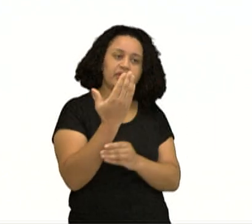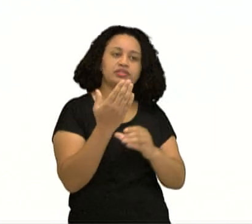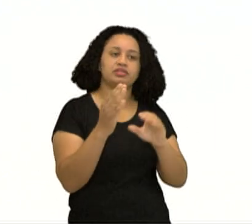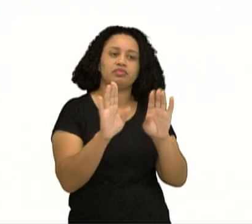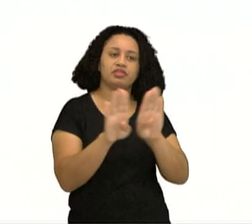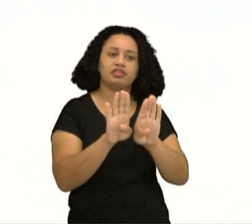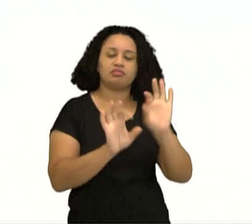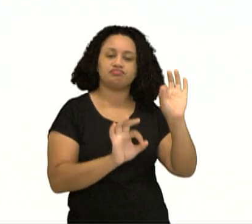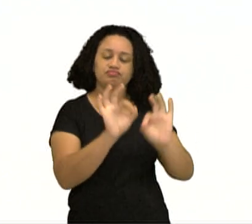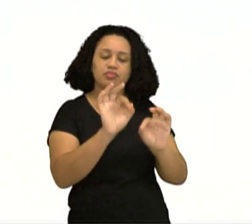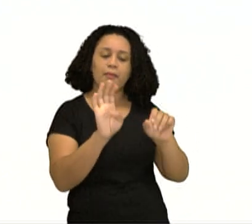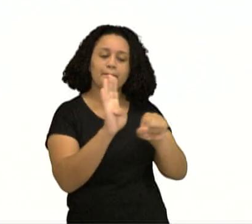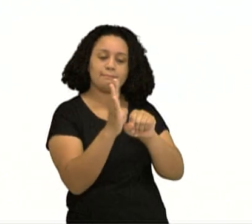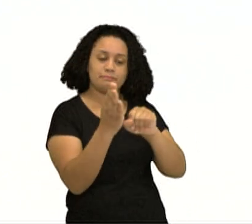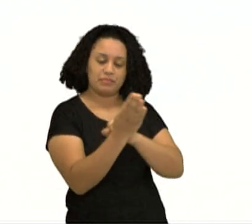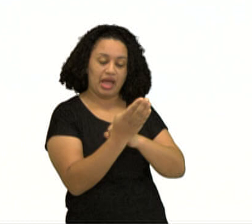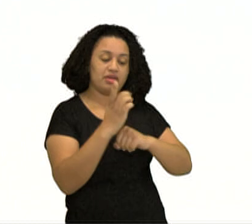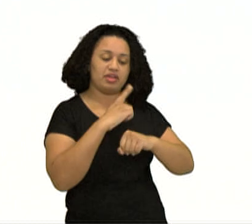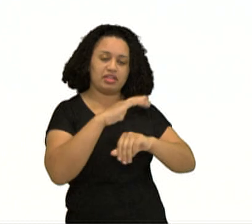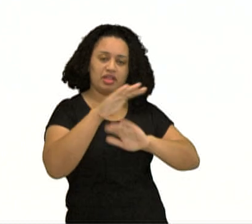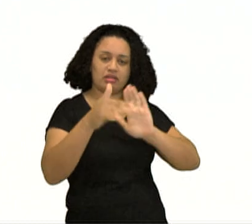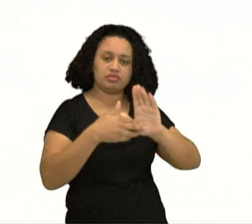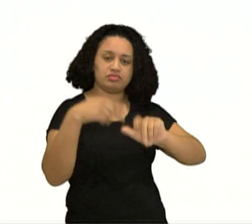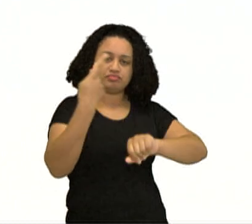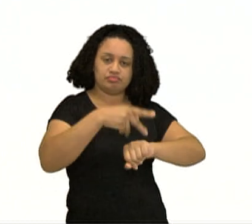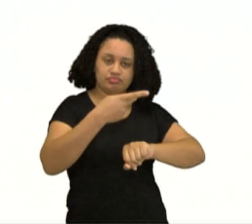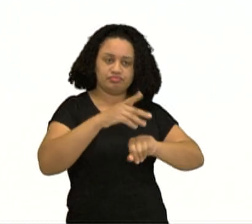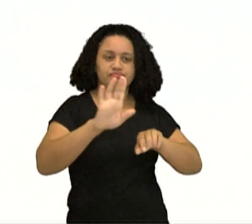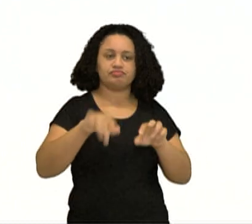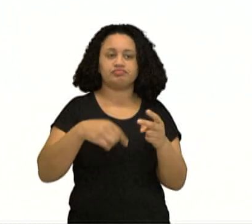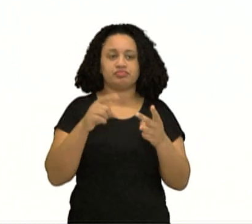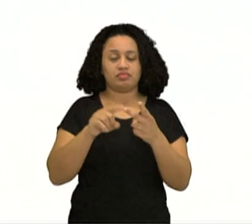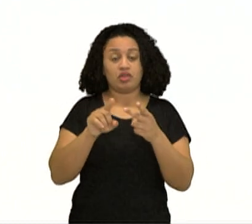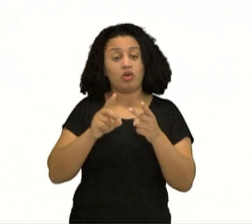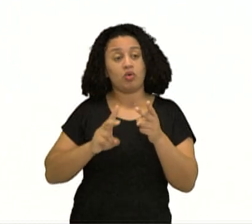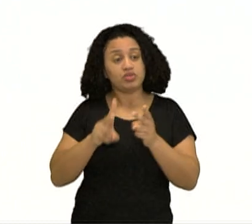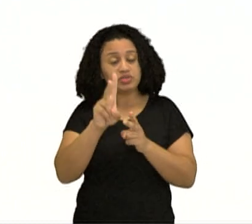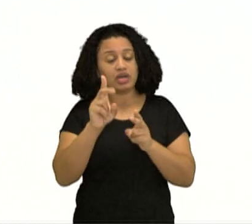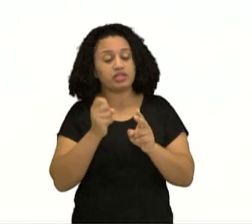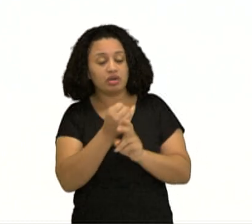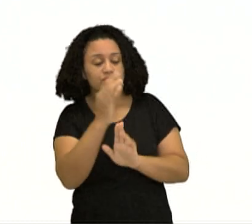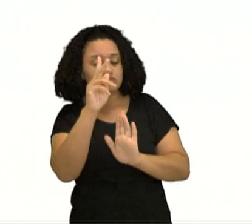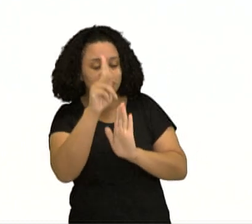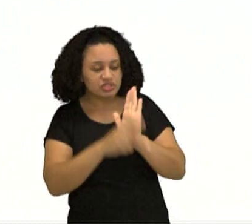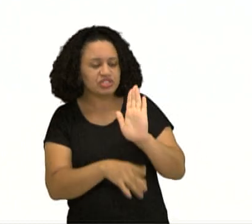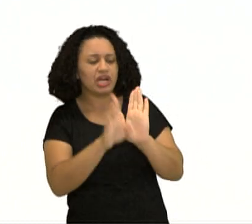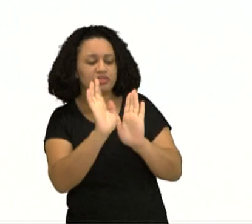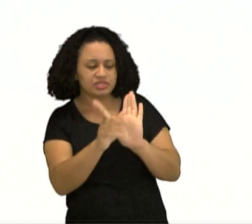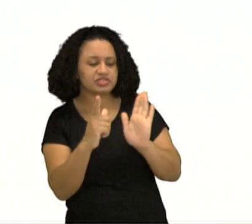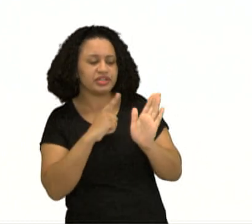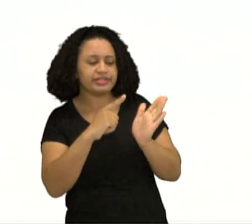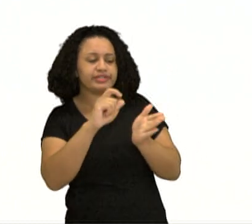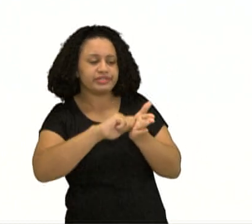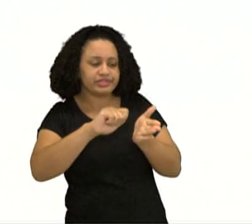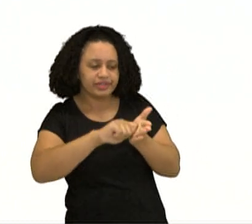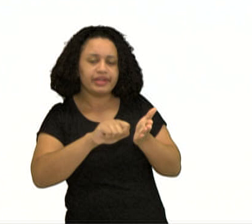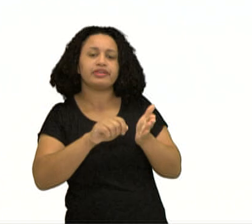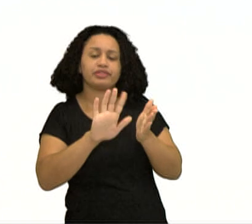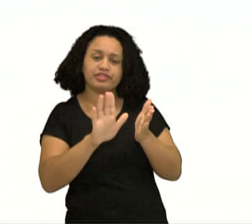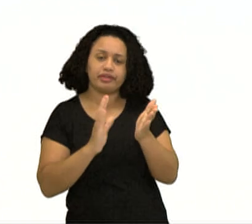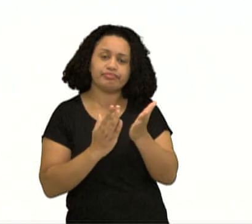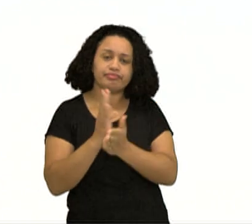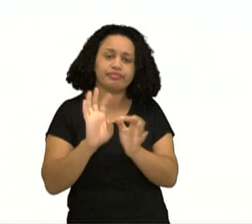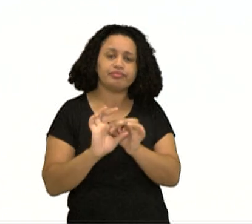a estruturação de bairros multifuncionais, dar continuidade aos projetos e programas